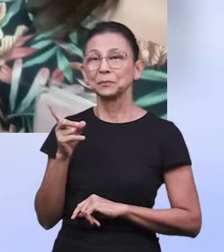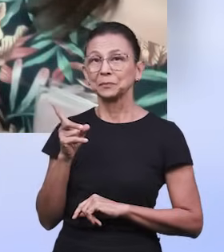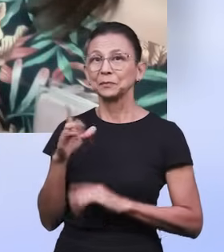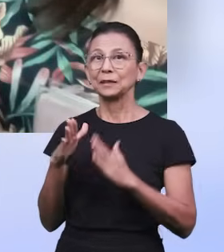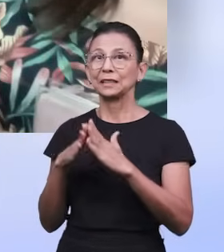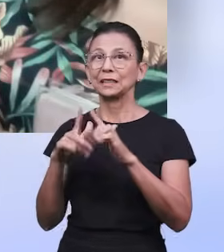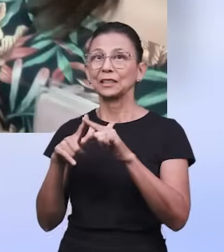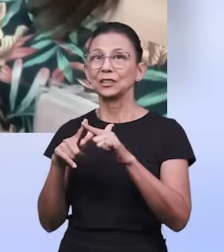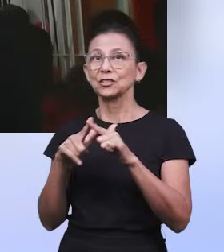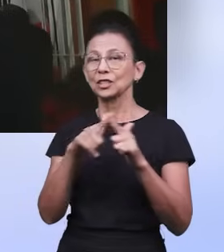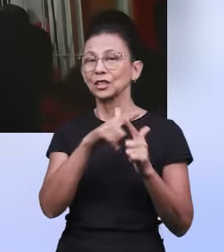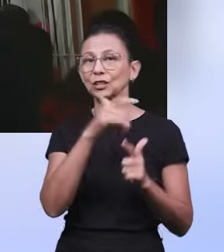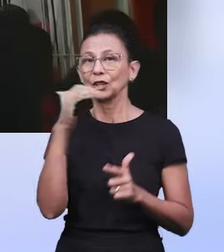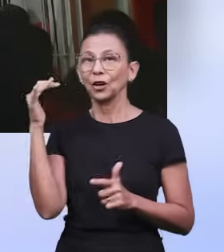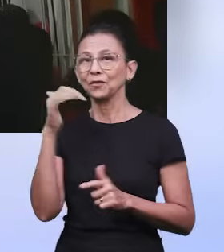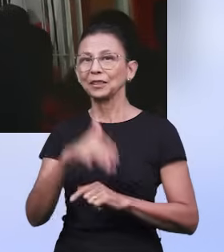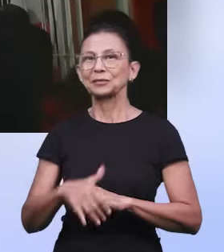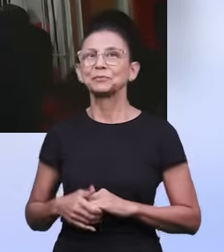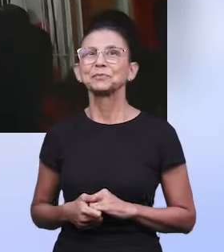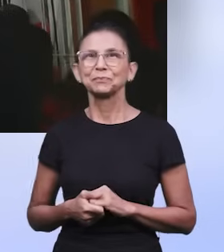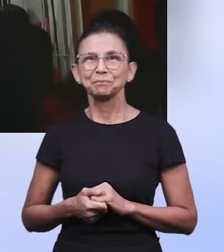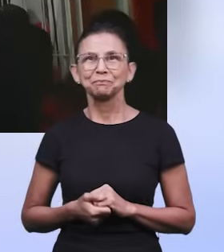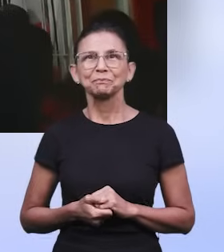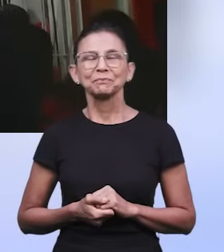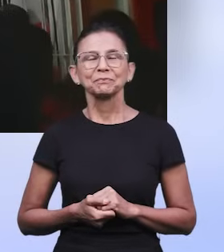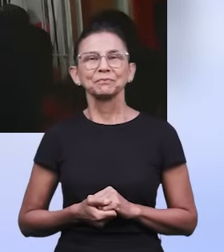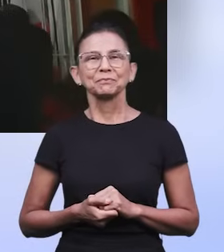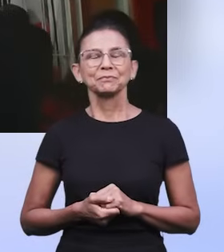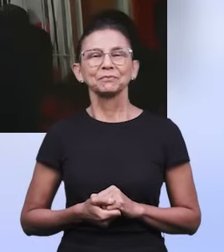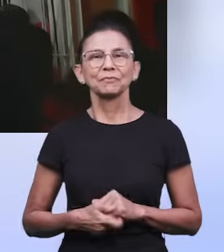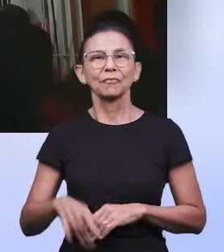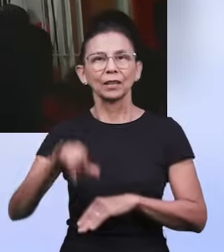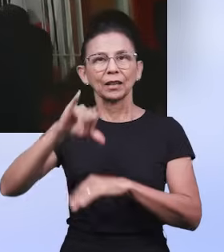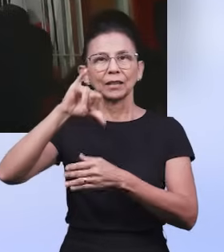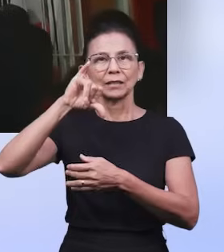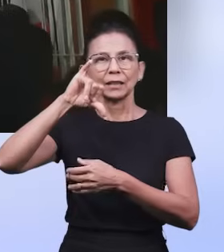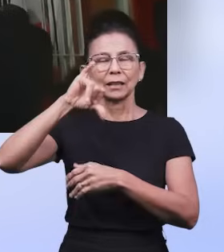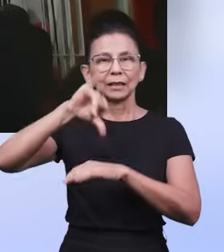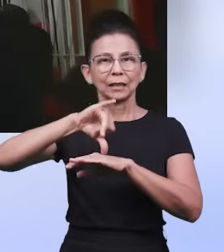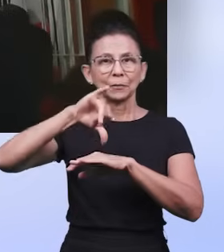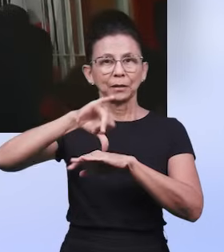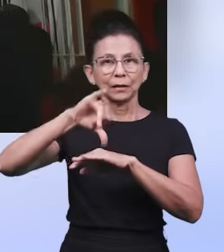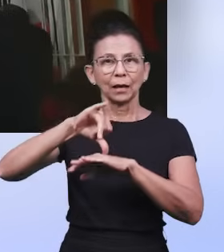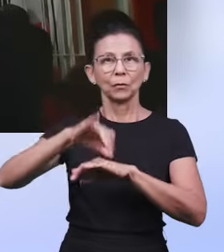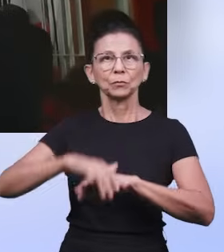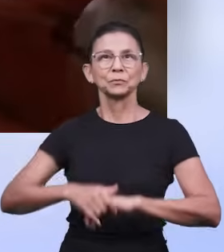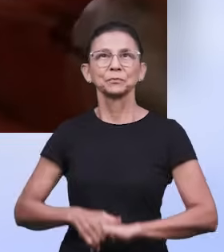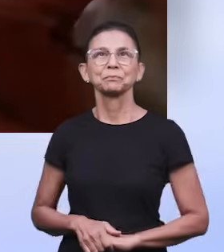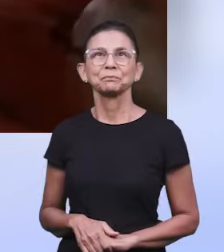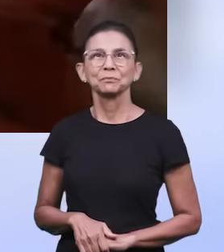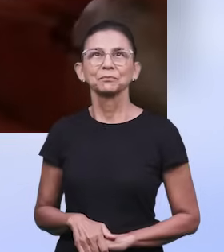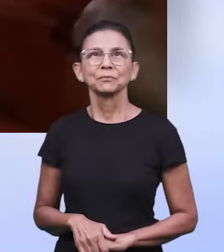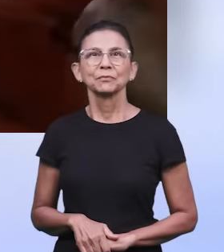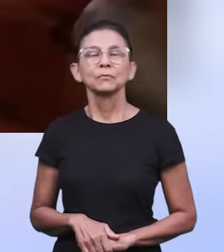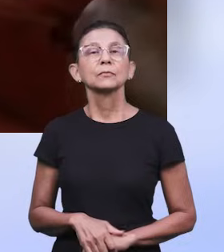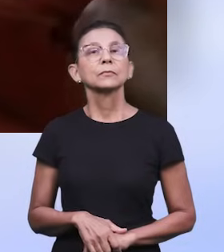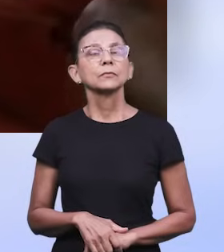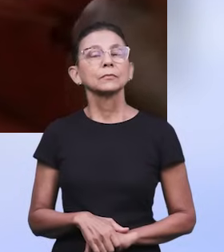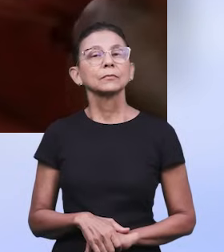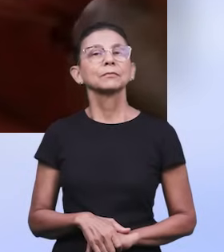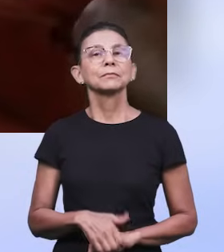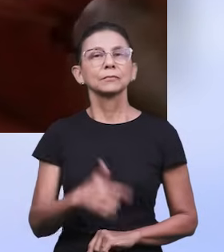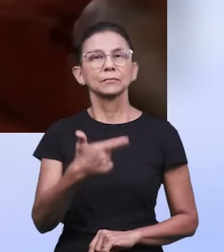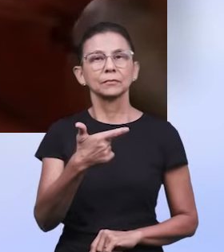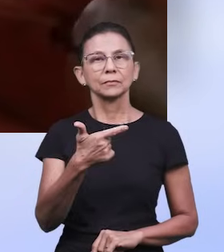nosso Deus. A ICM Cidade Verde fica também na capital, no bairro Mangabeira 8, lá na Zona Sul. Mais de